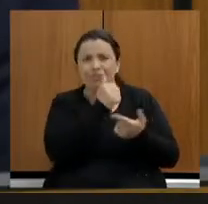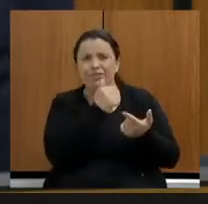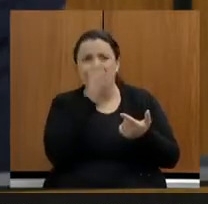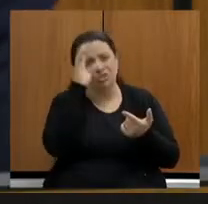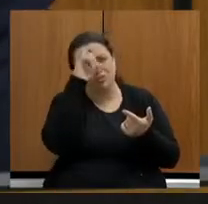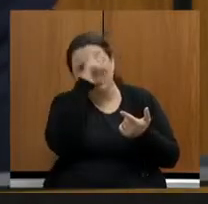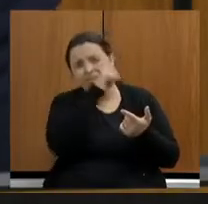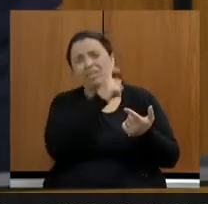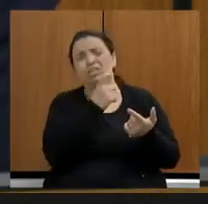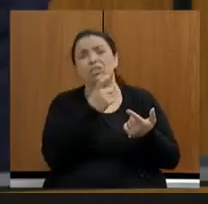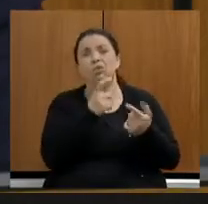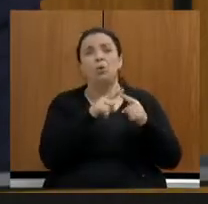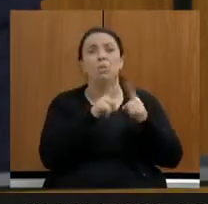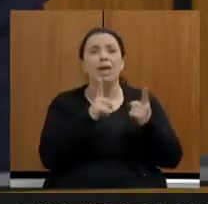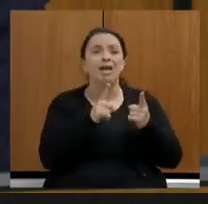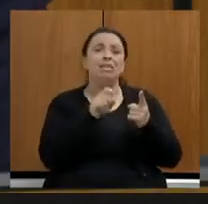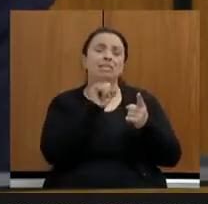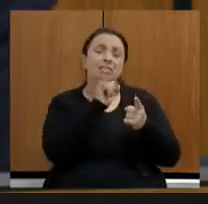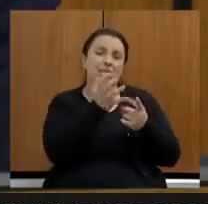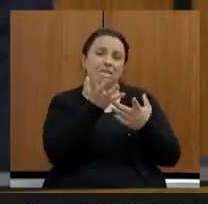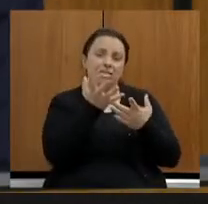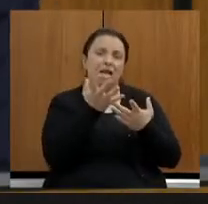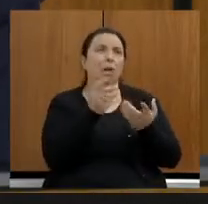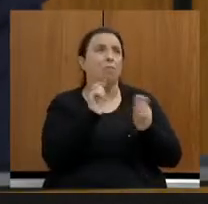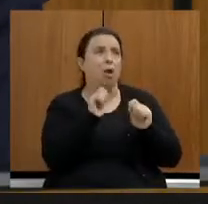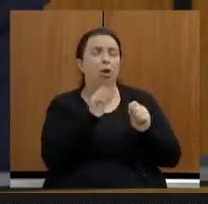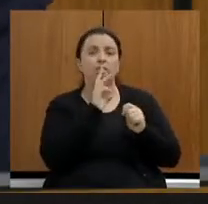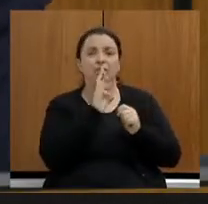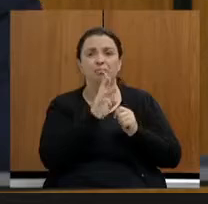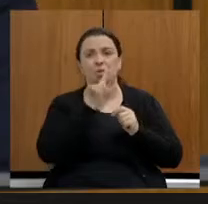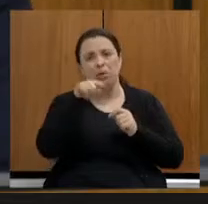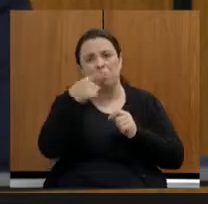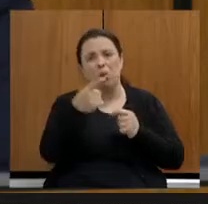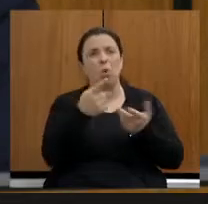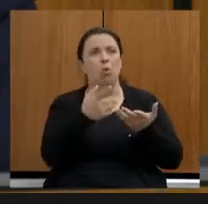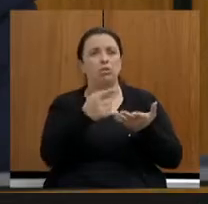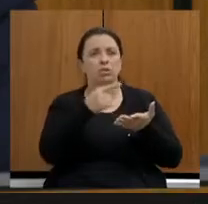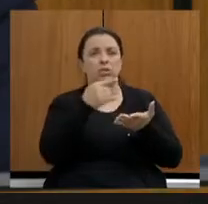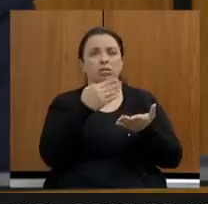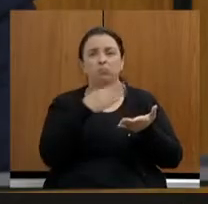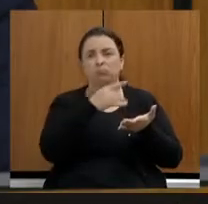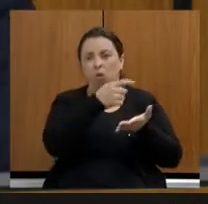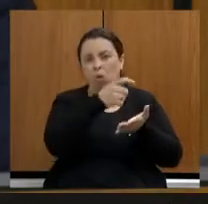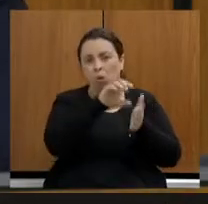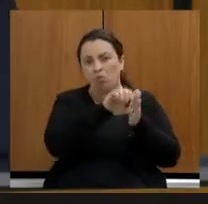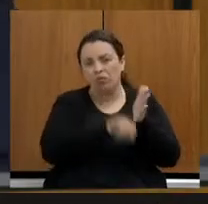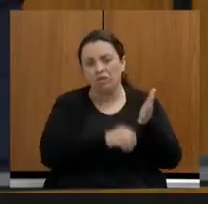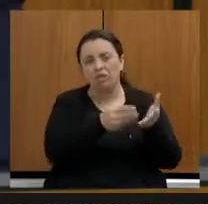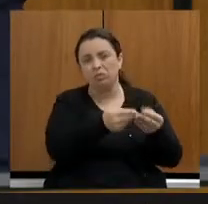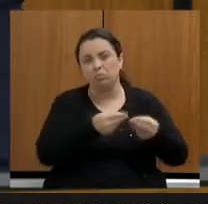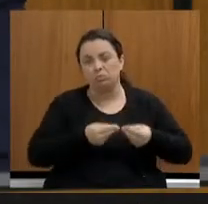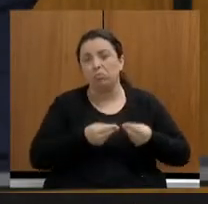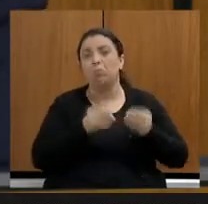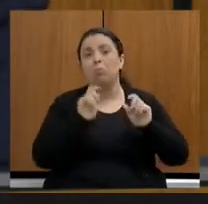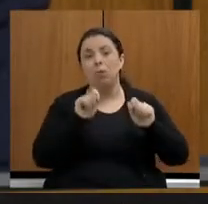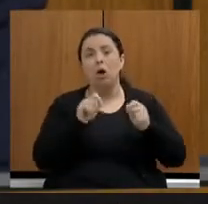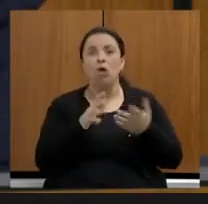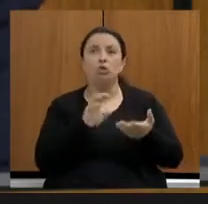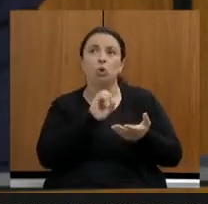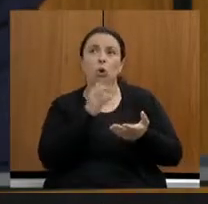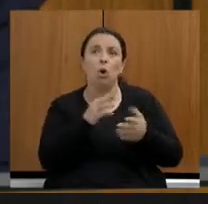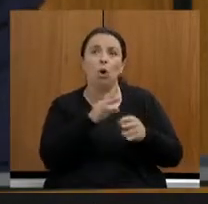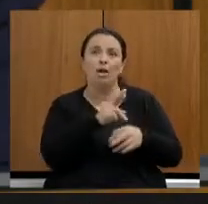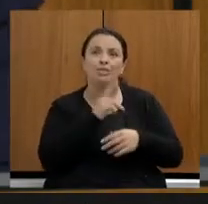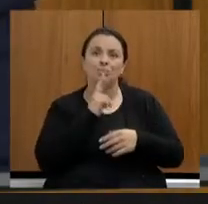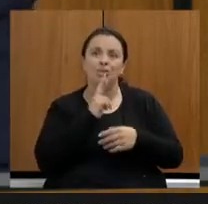responder depois por escrito no WhatsApp da maneira que a senhora quiser eu vou ser grato porque